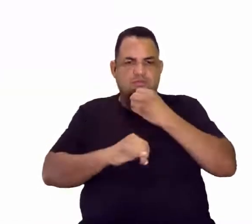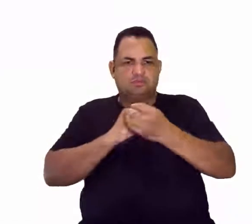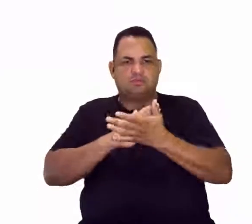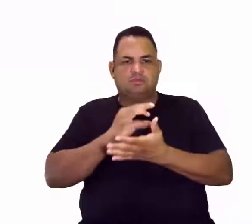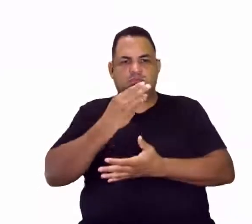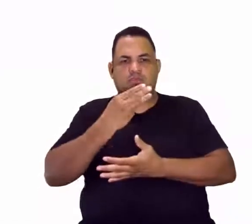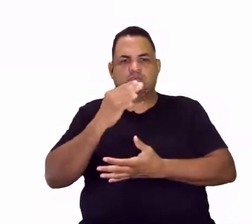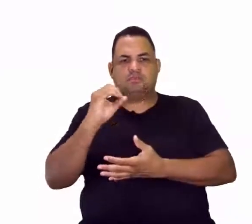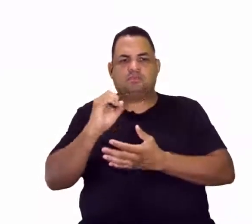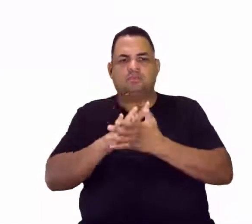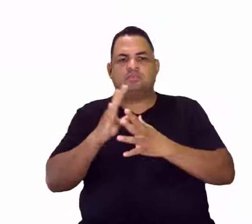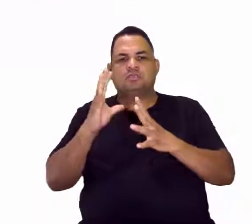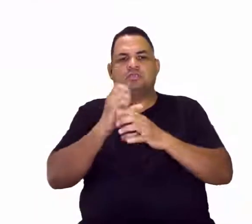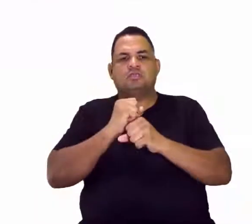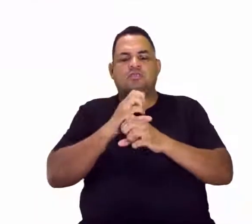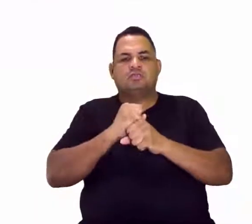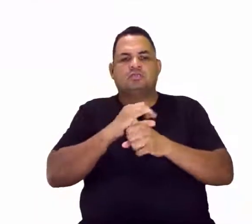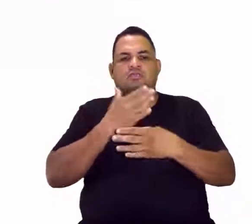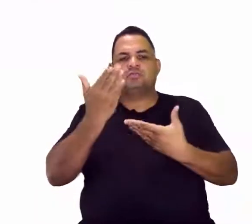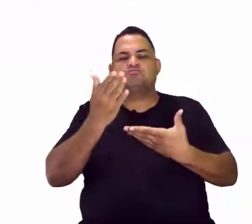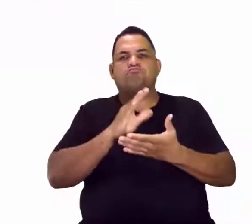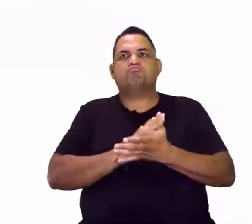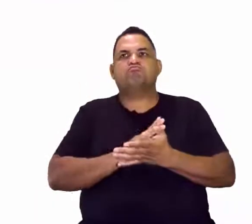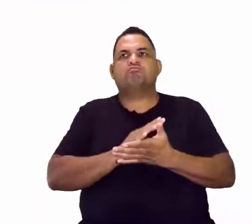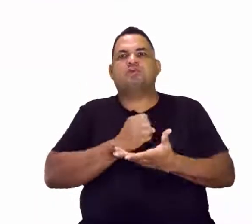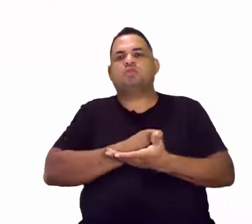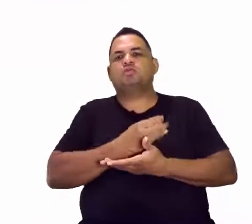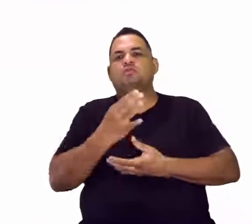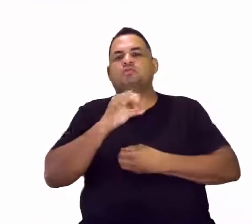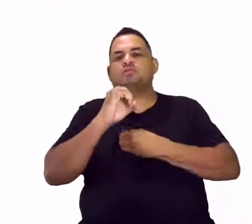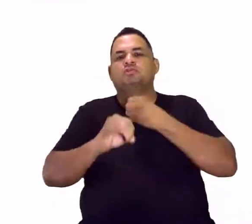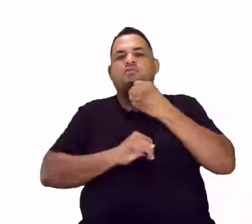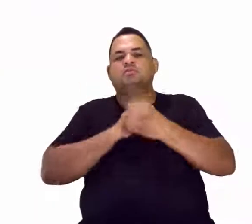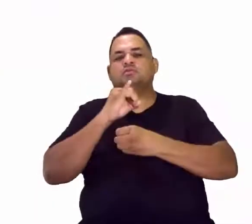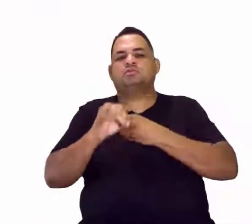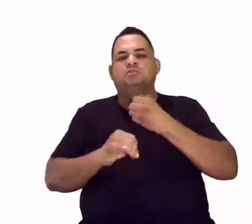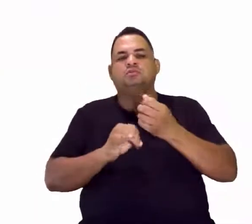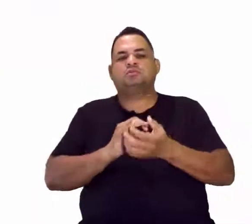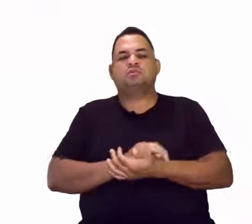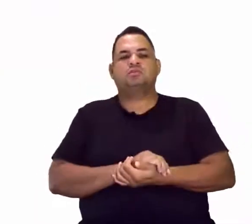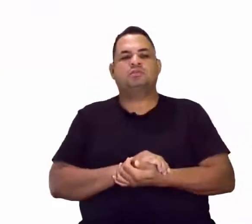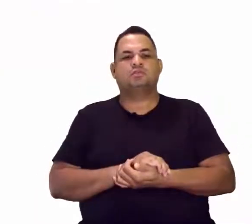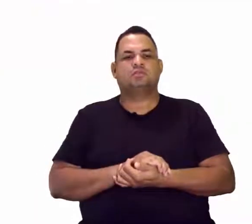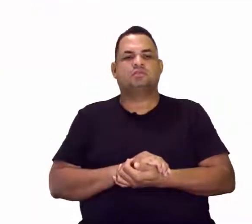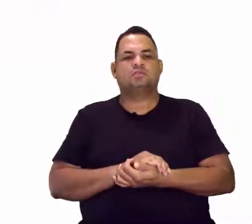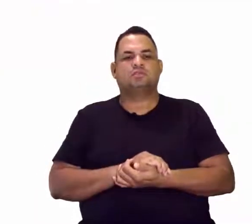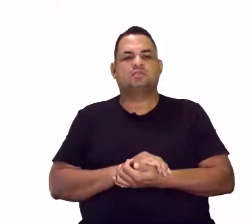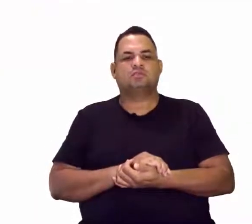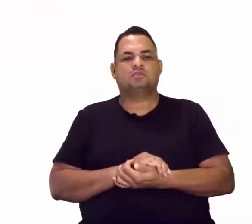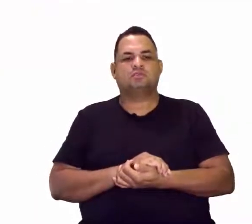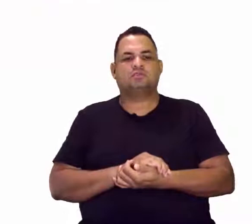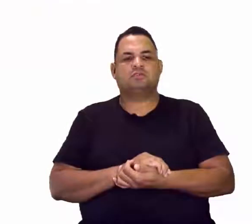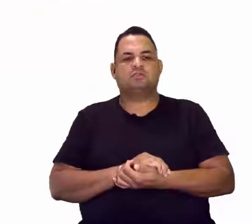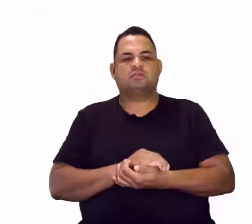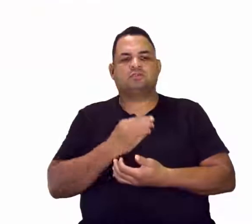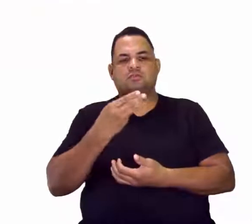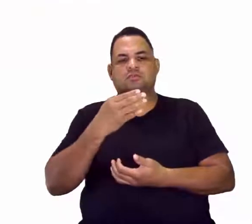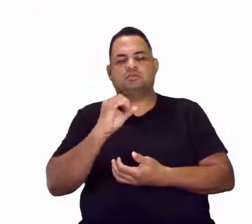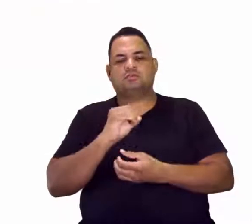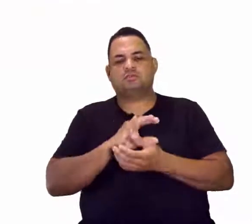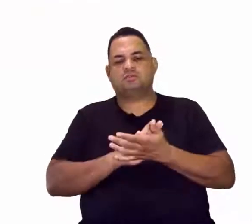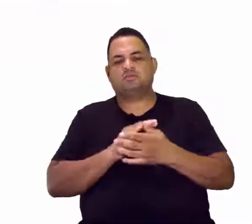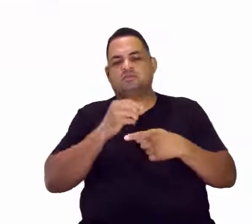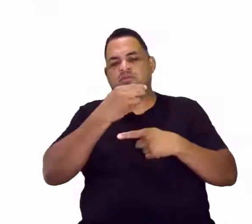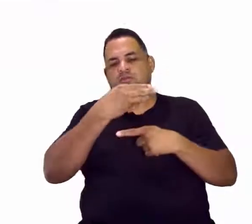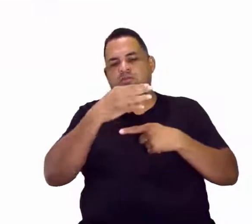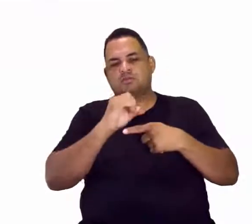30. Calculando o grau de ionização, o que eu vou ter? O grau de ionização vai ser igual a 30